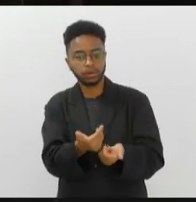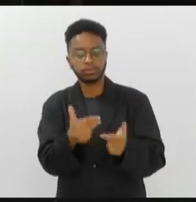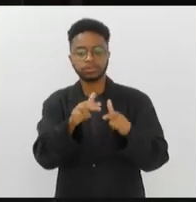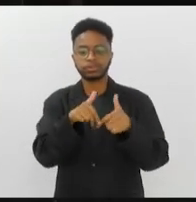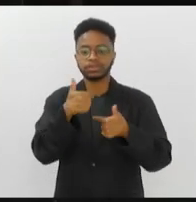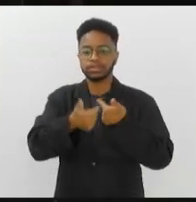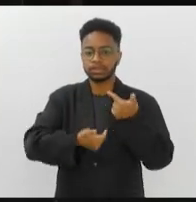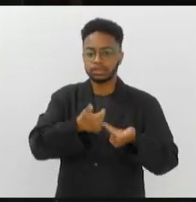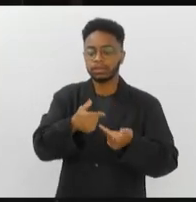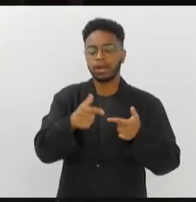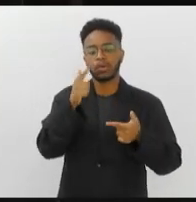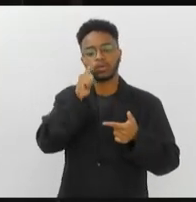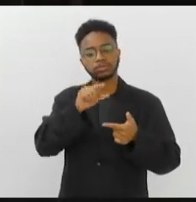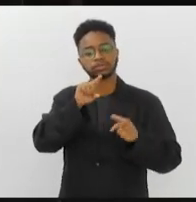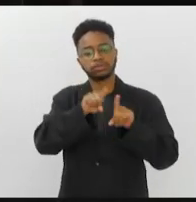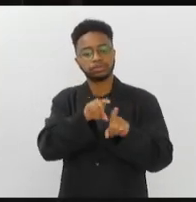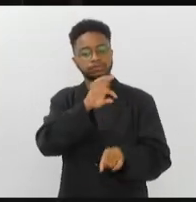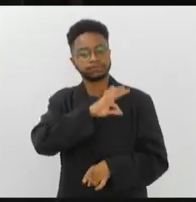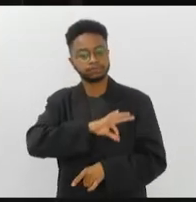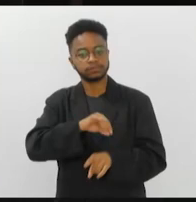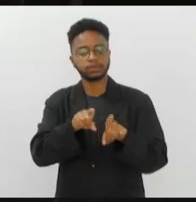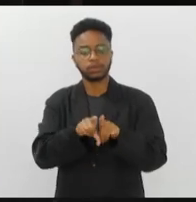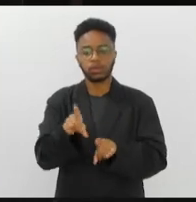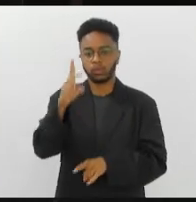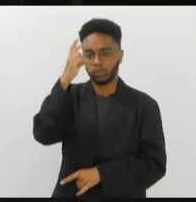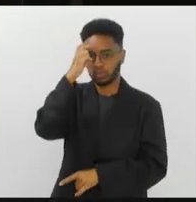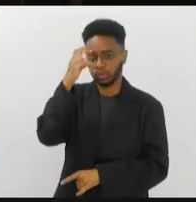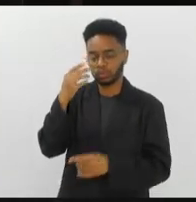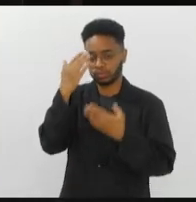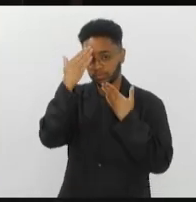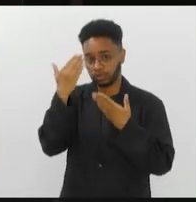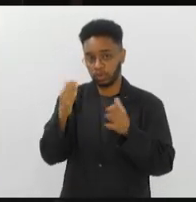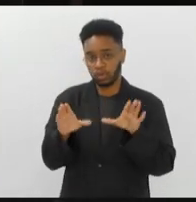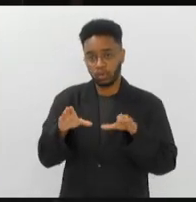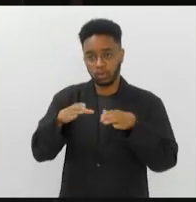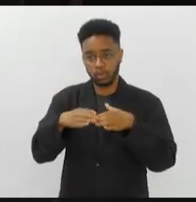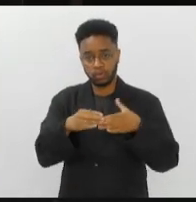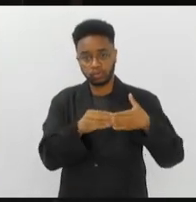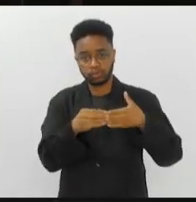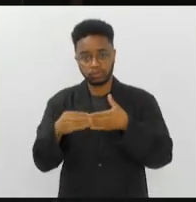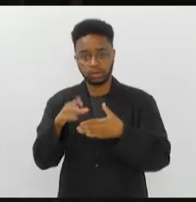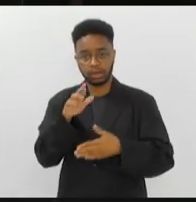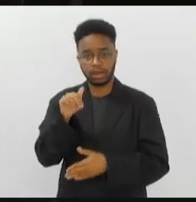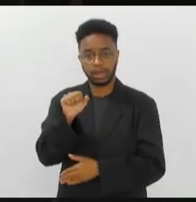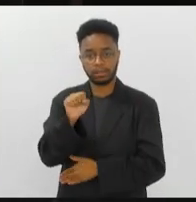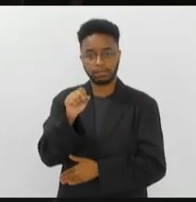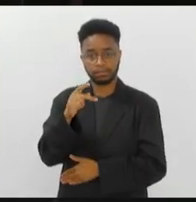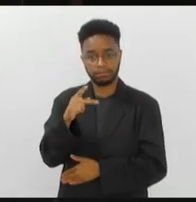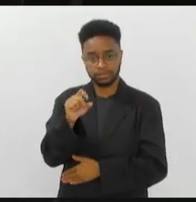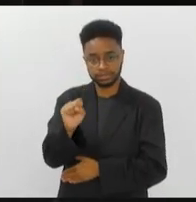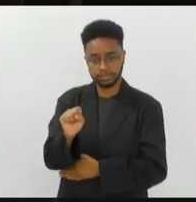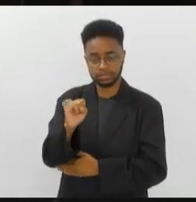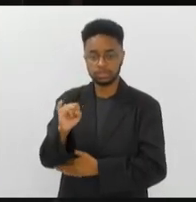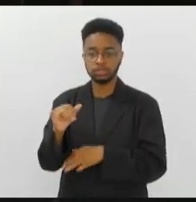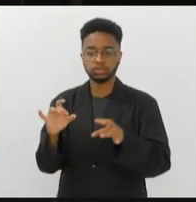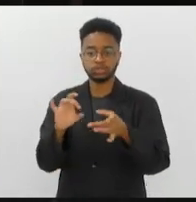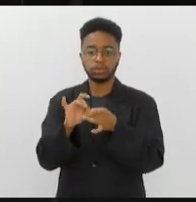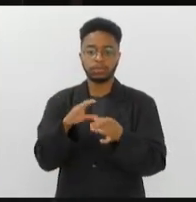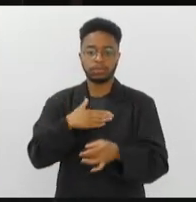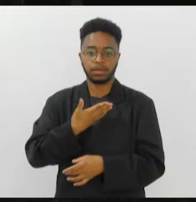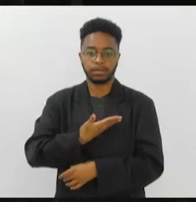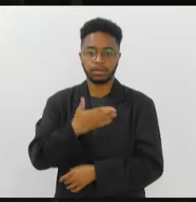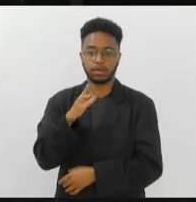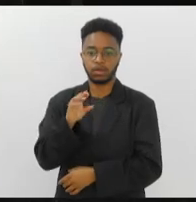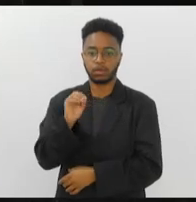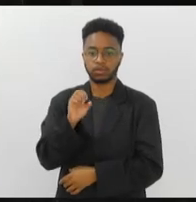trabalho, a renda, a cultura. Eu agradeço ao grupo condutor da RAPSE, na pessoa da minha amiga e companheira